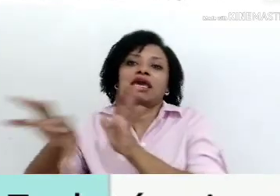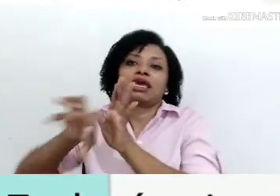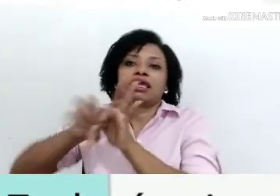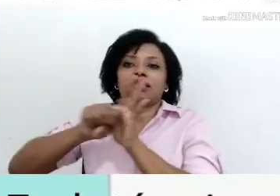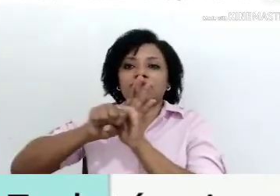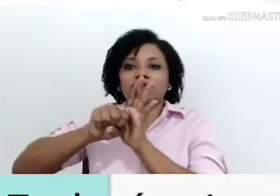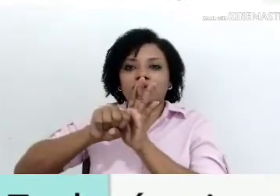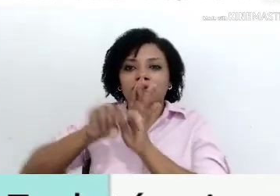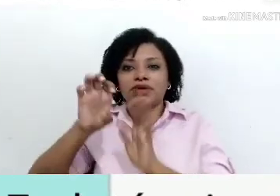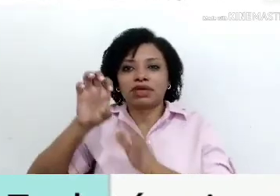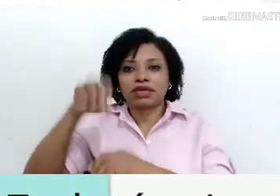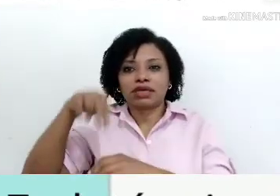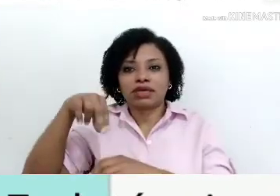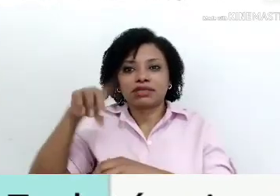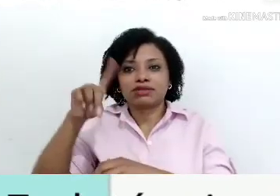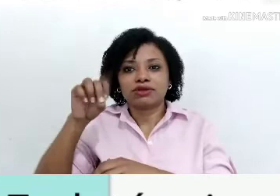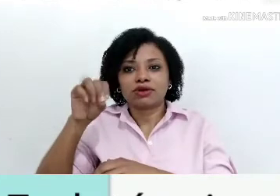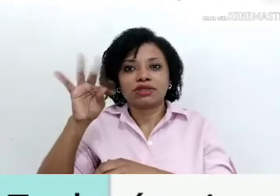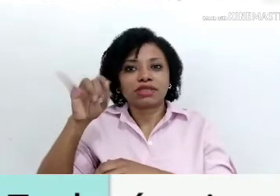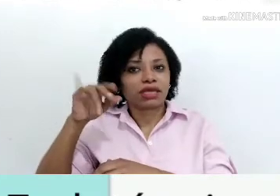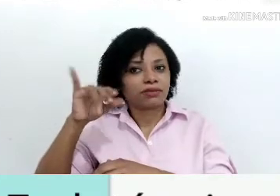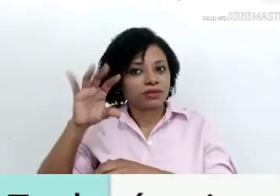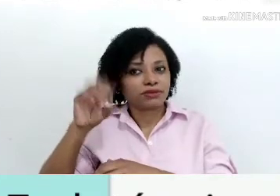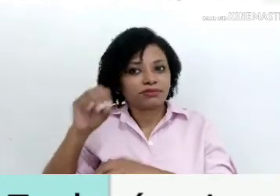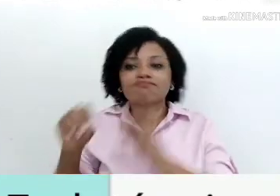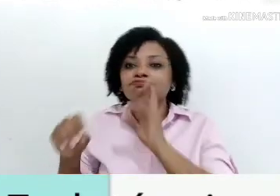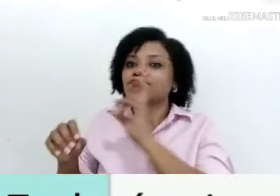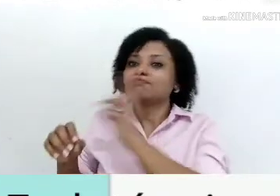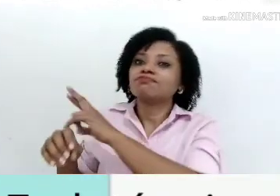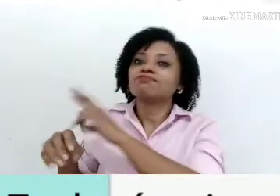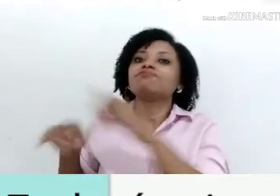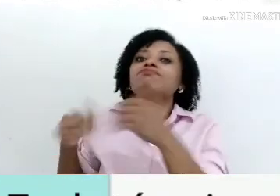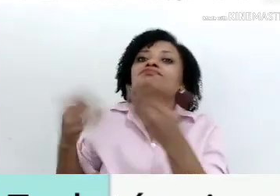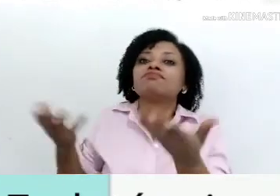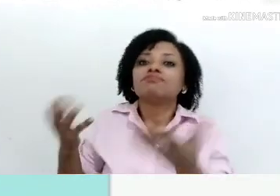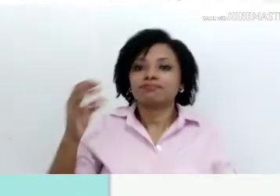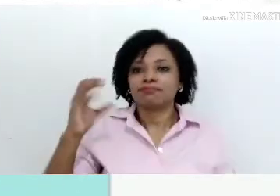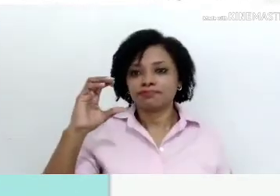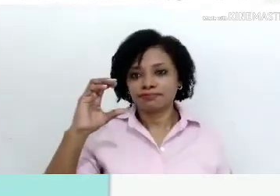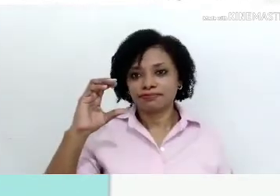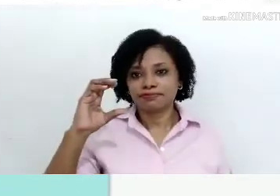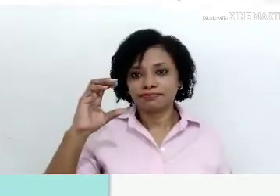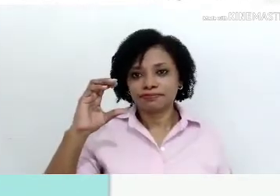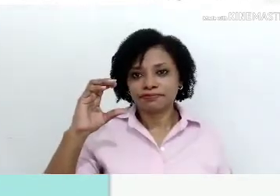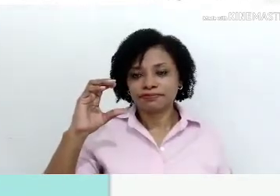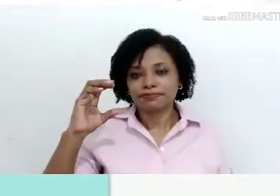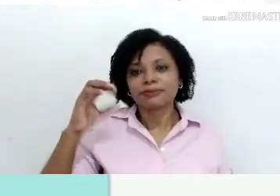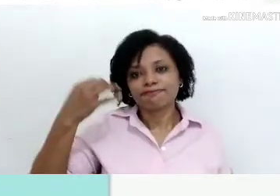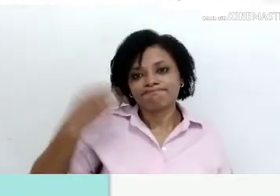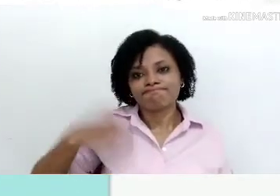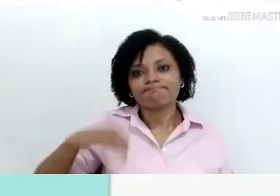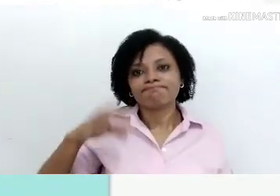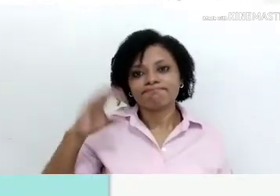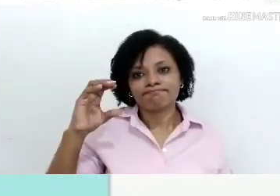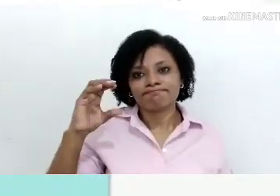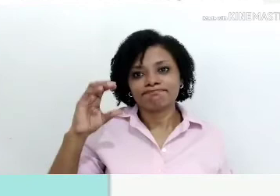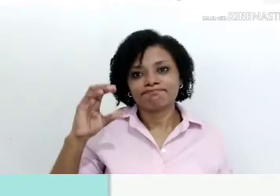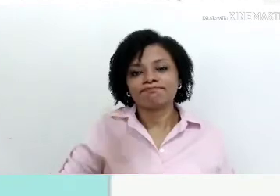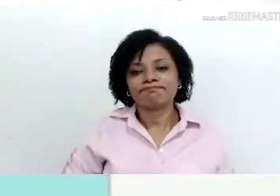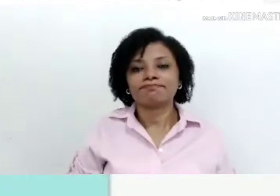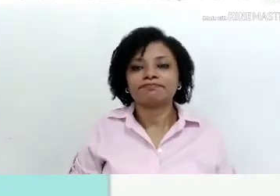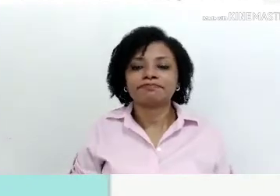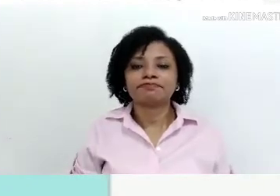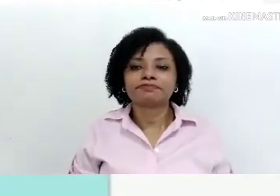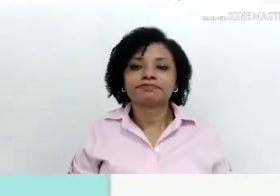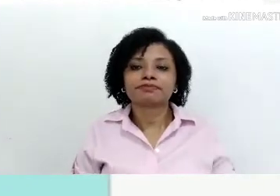item certo é só o item C, né? Só o 3, que é o processo endotérmico, que está certo. Então,